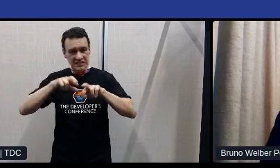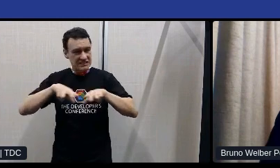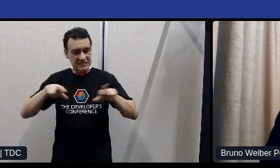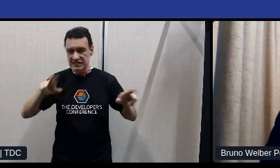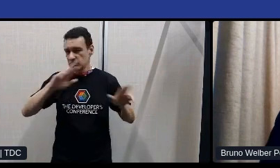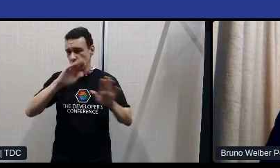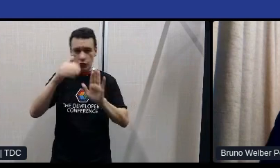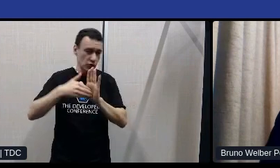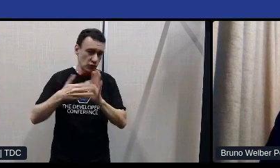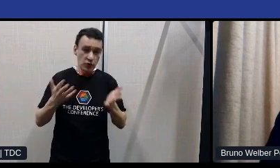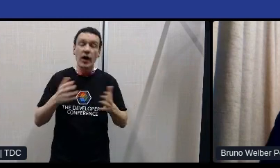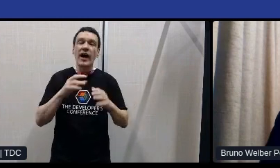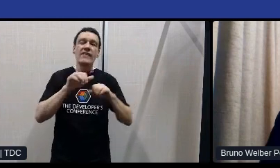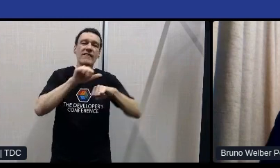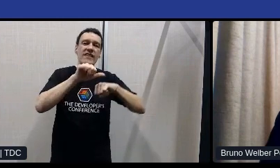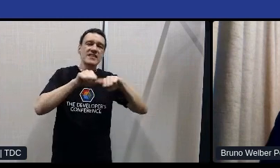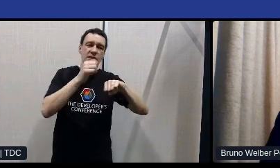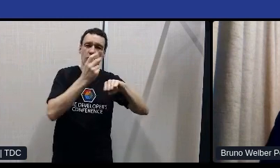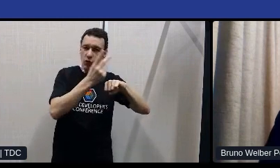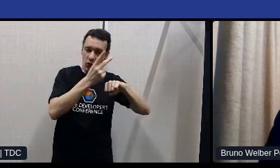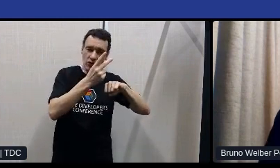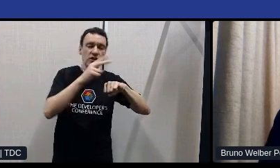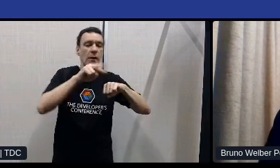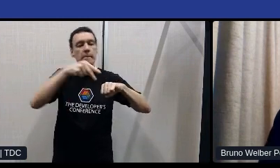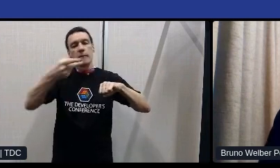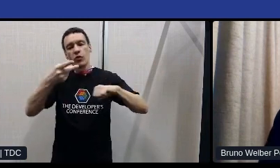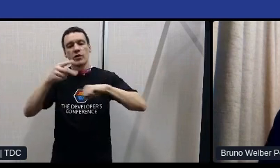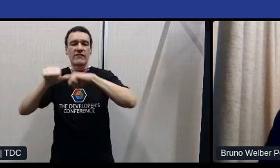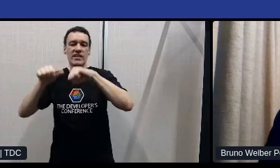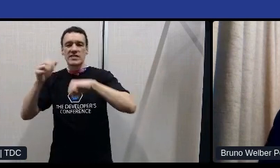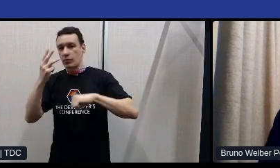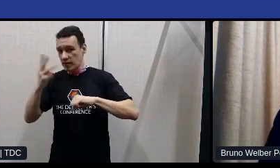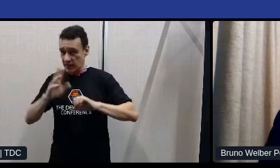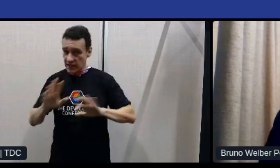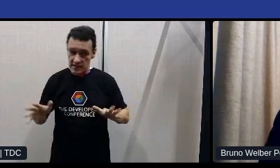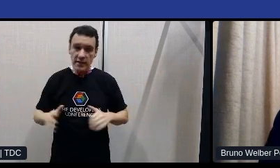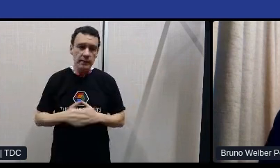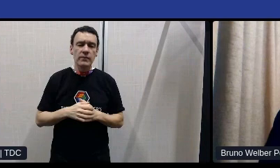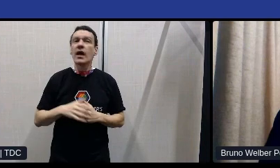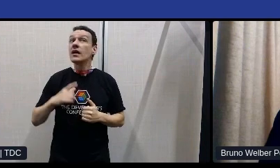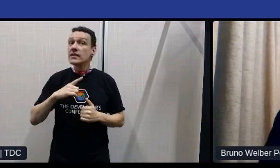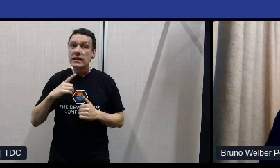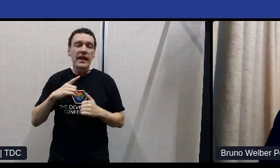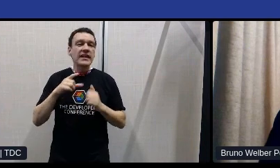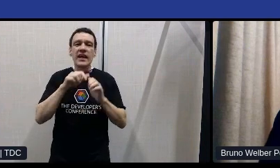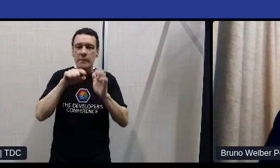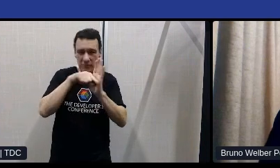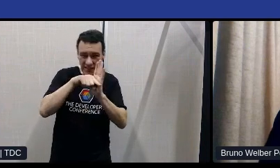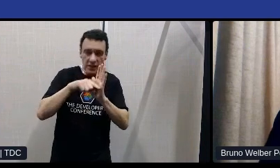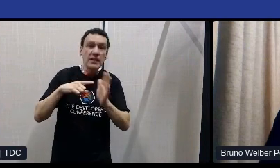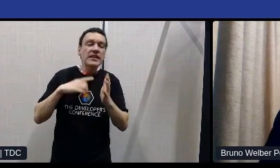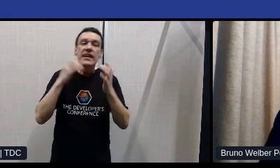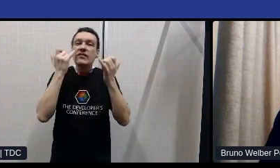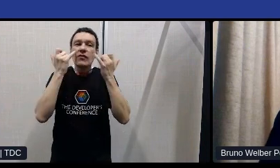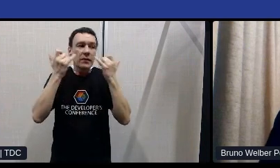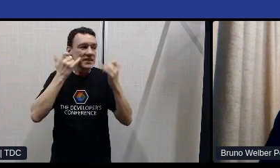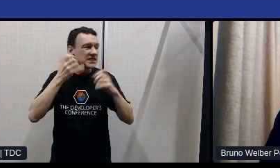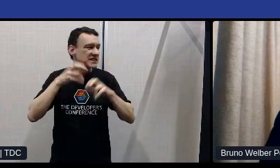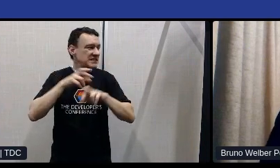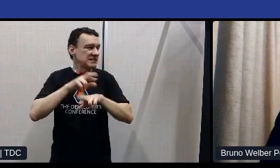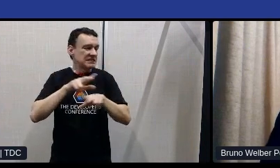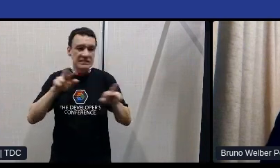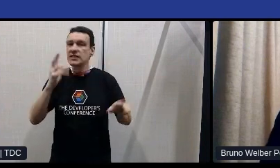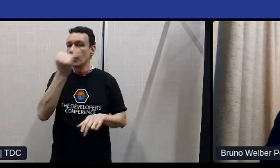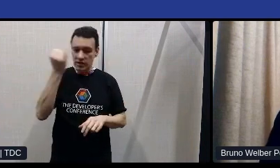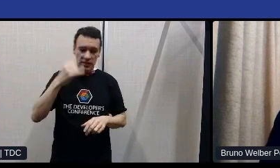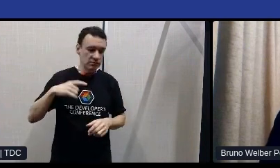para a versão 3, né. Tem bem mais informações interessantes na pesquisa, vale a pena se você é um profissional de acessibilidade, se você gosta